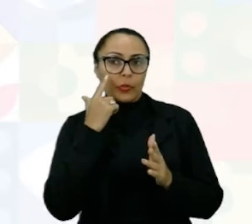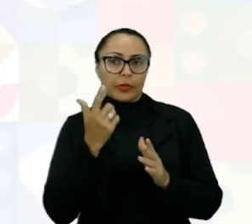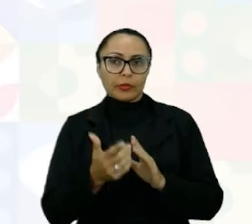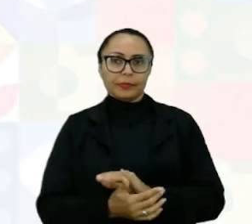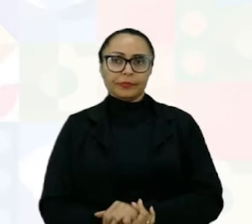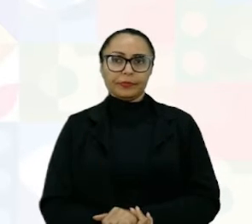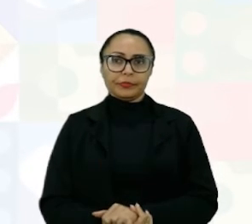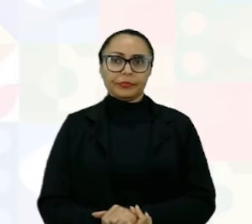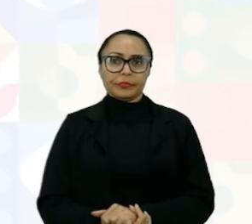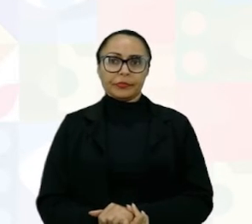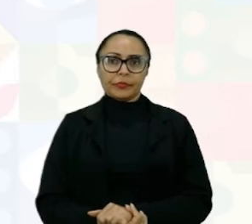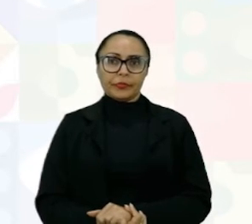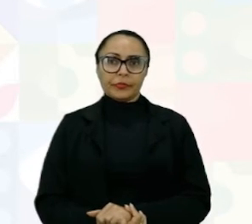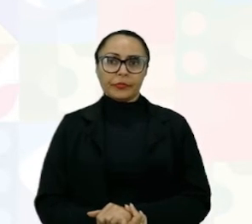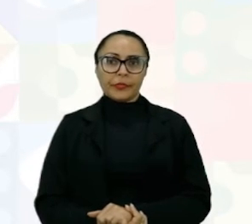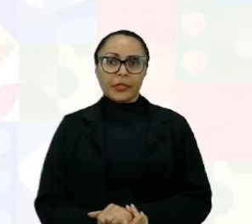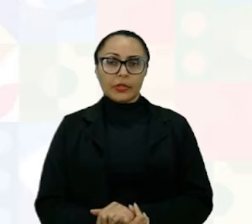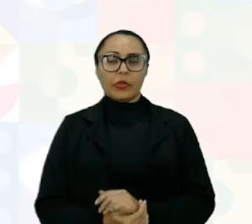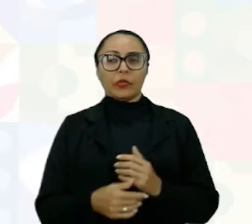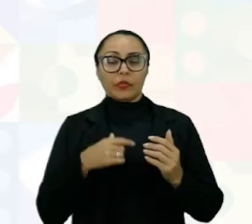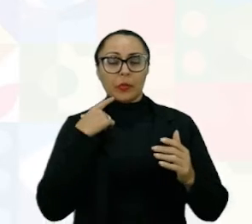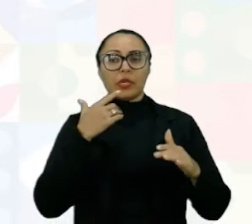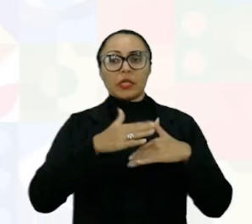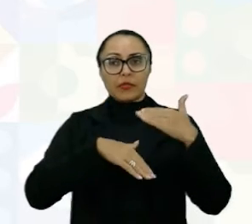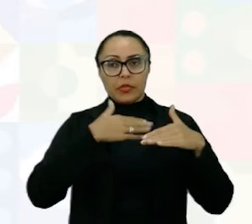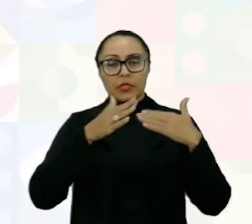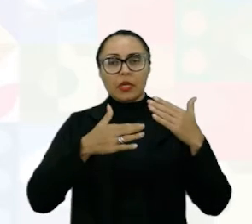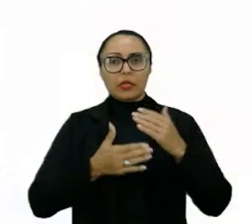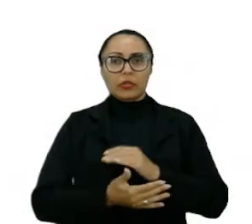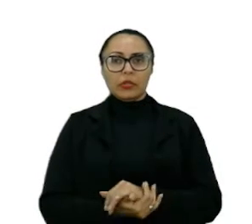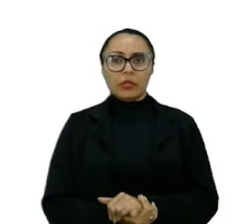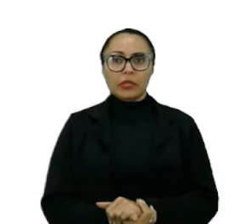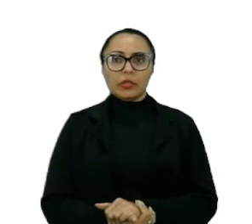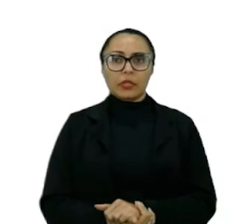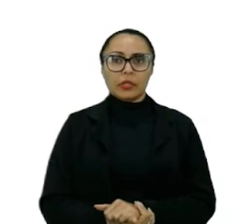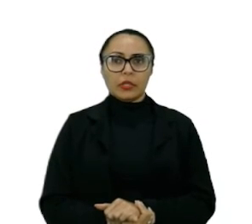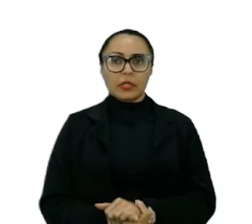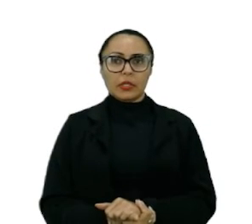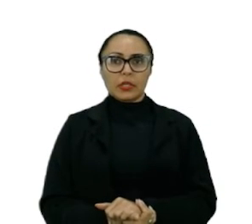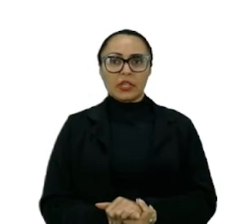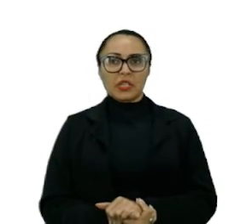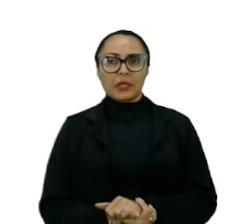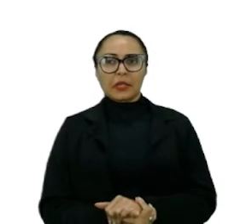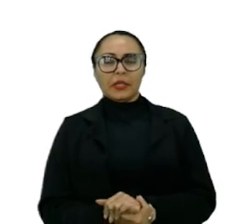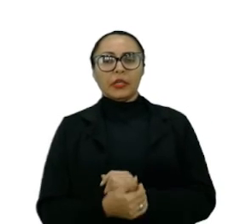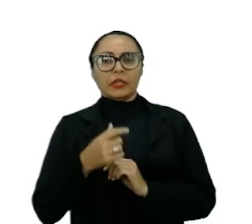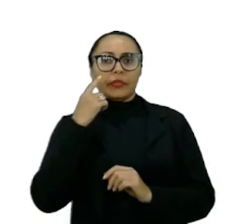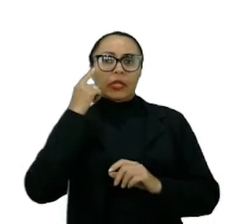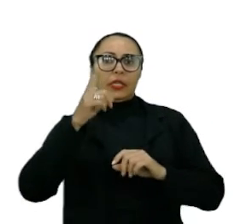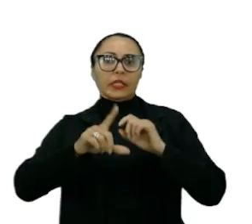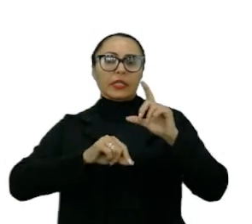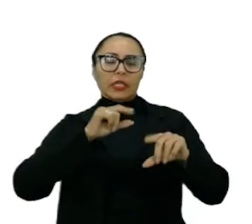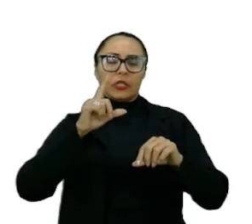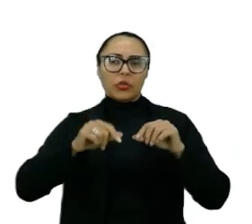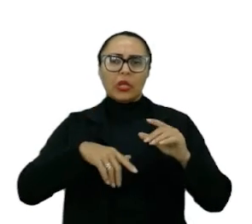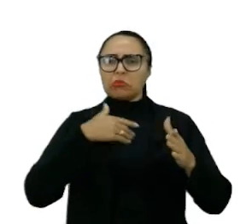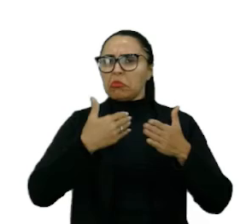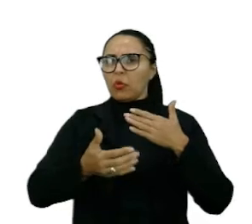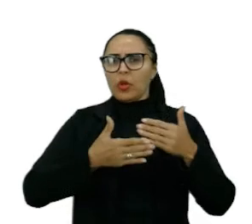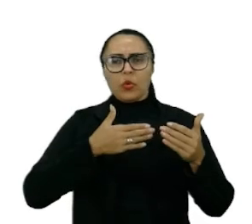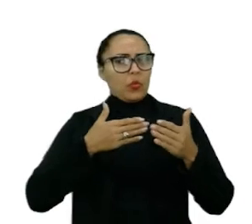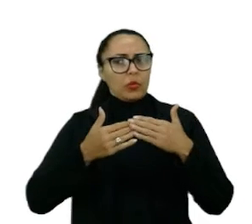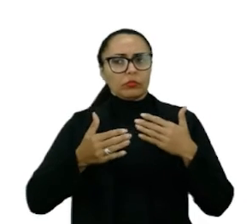é o nível mais avançado da qualidade. Os itens eram selecionados aleatoriamente